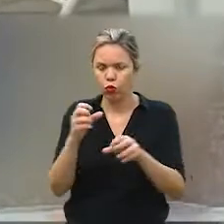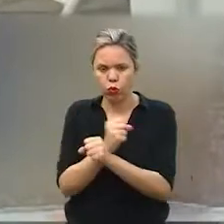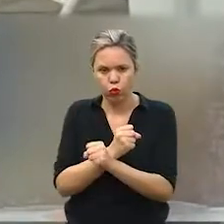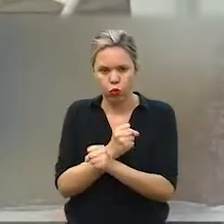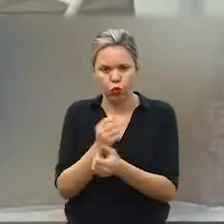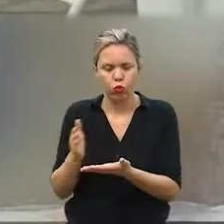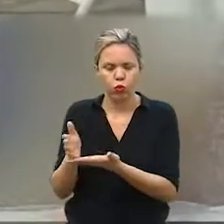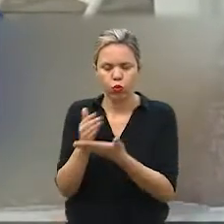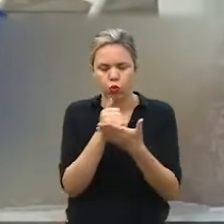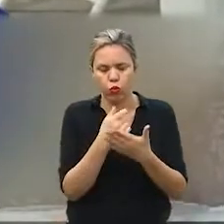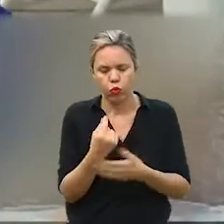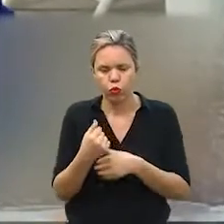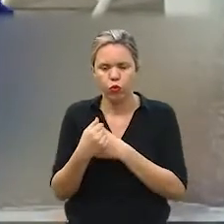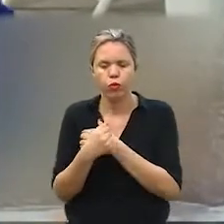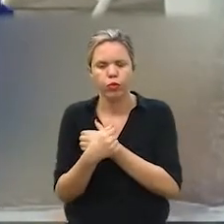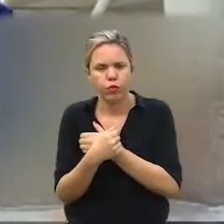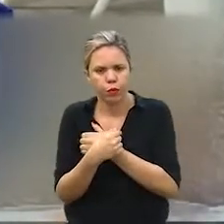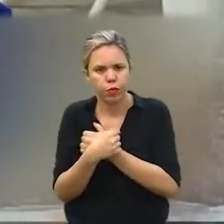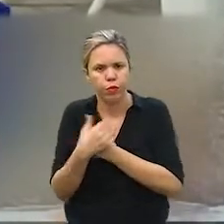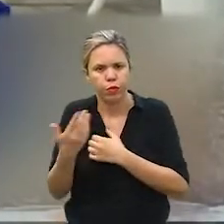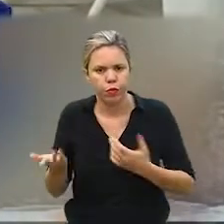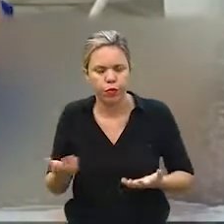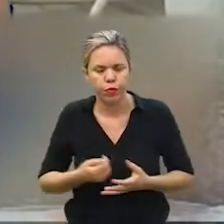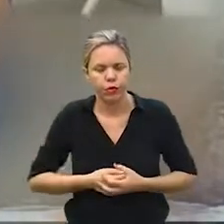da arrecadação.